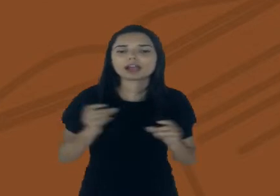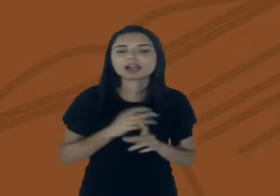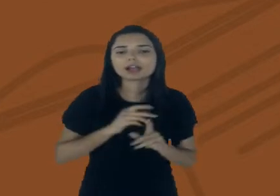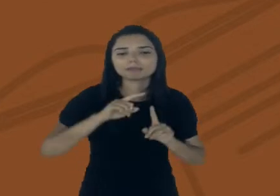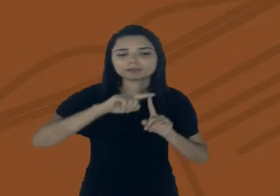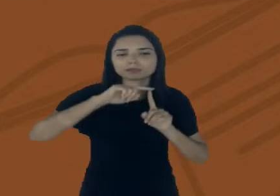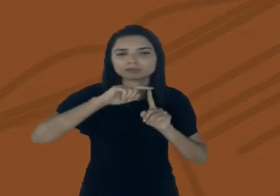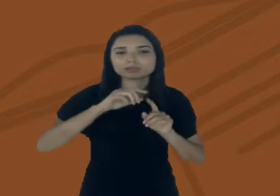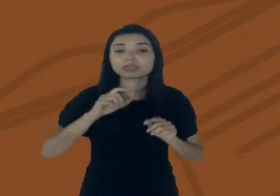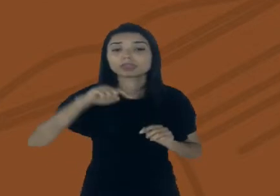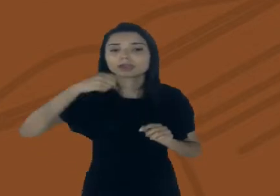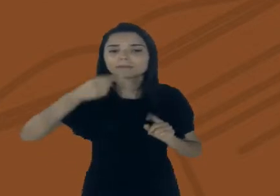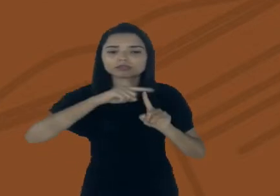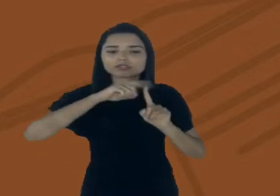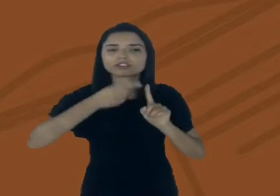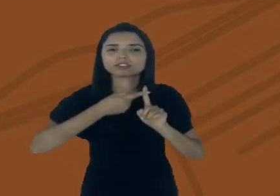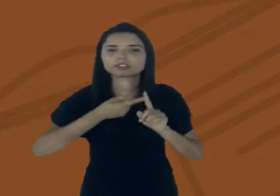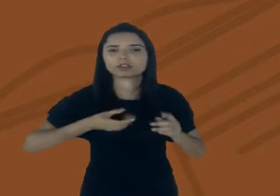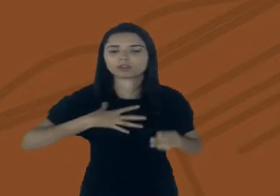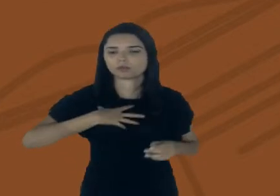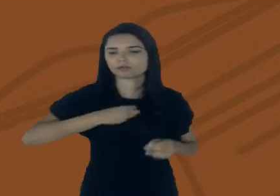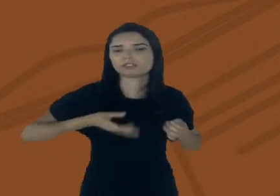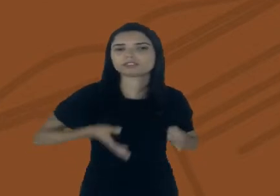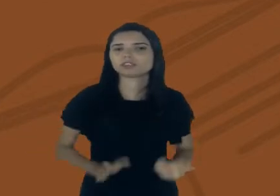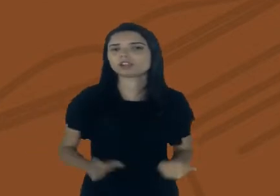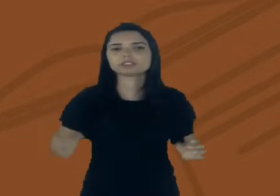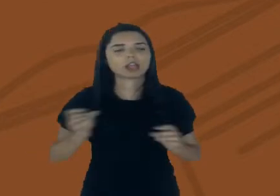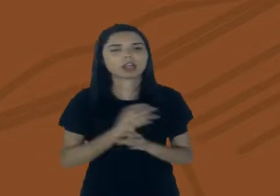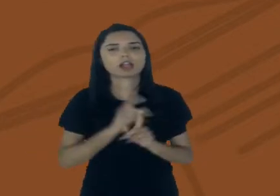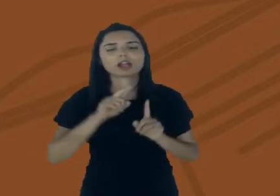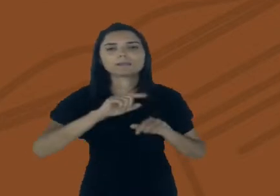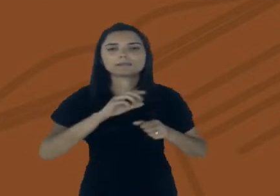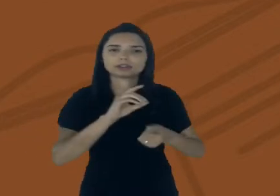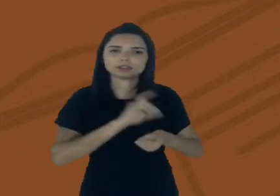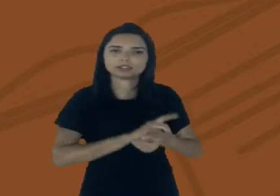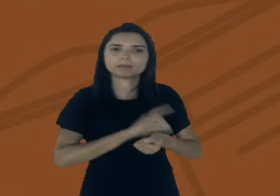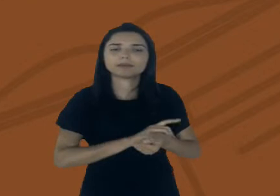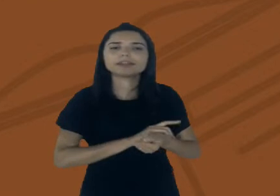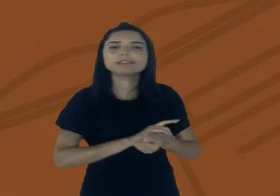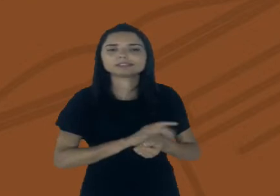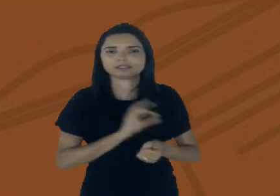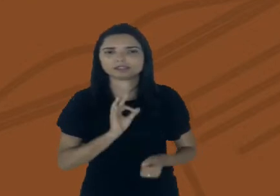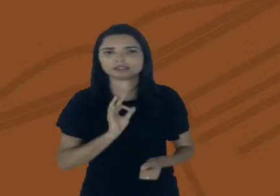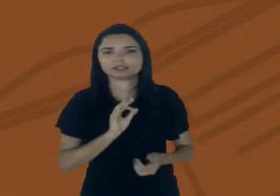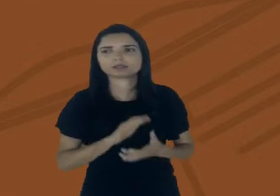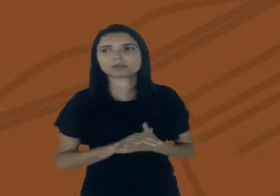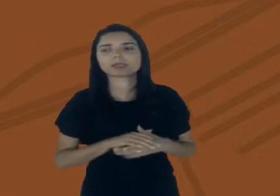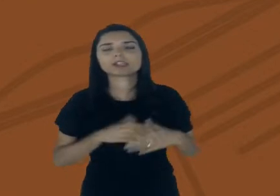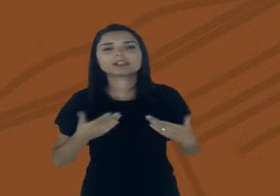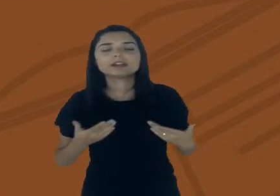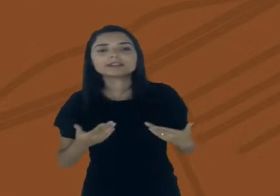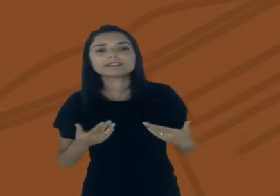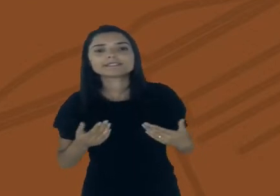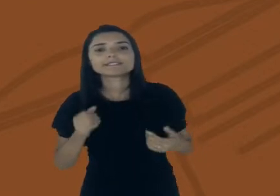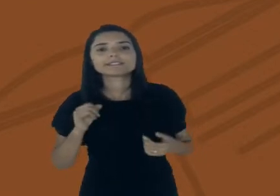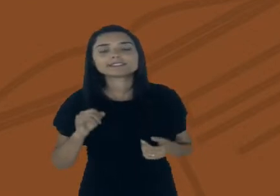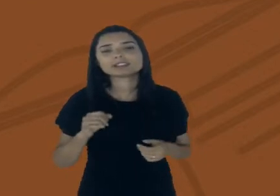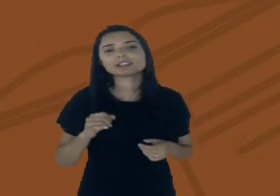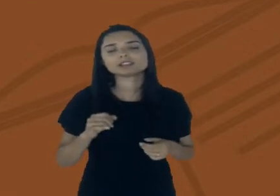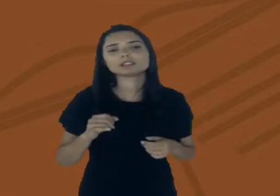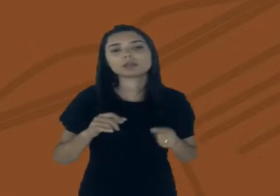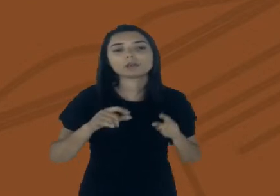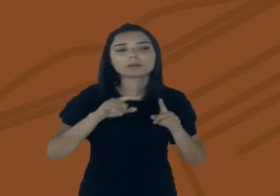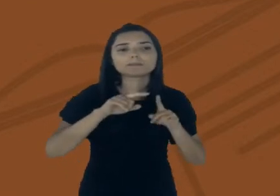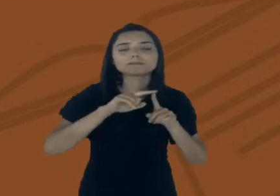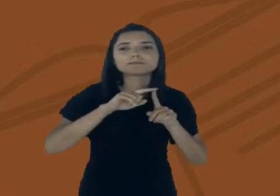é importante também a gente saber que existe esse tipo de diabetes, inclusive se tiver aí alguma mamãe que está